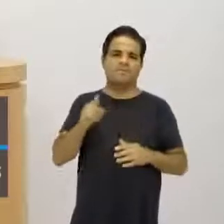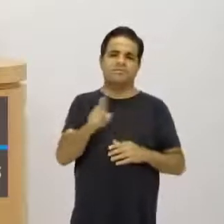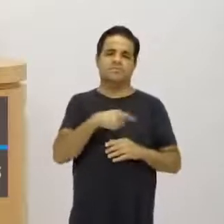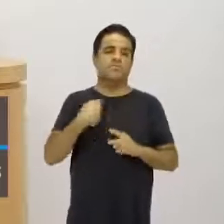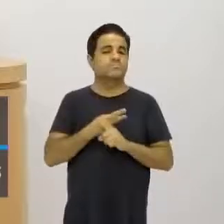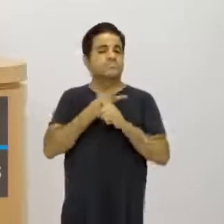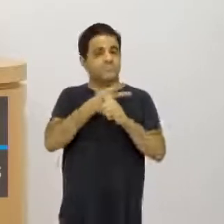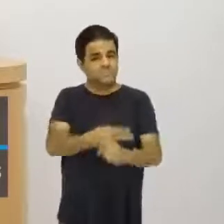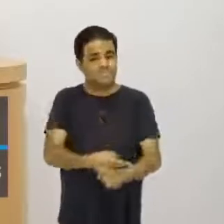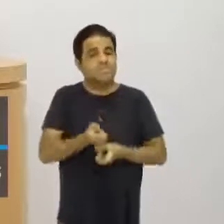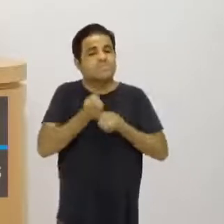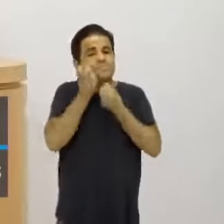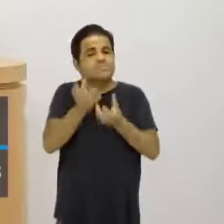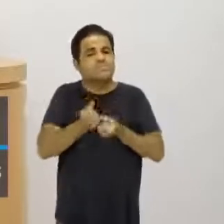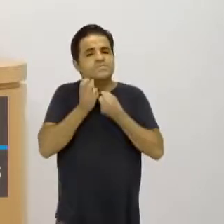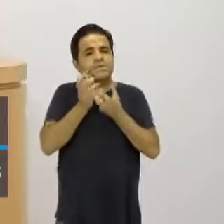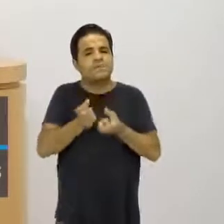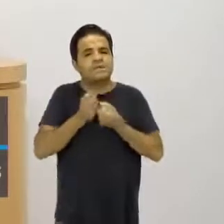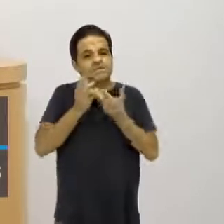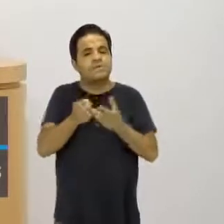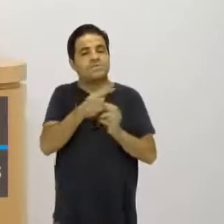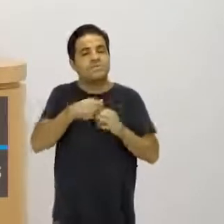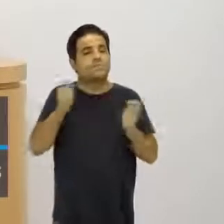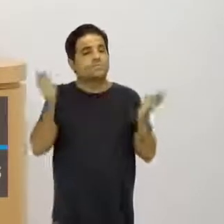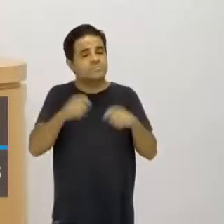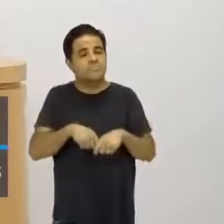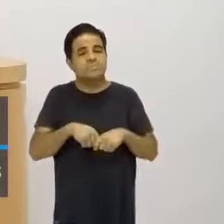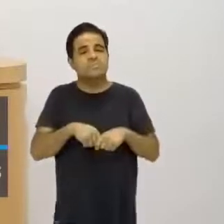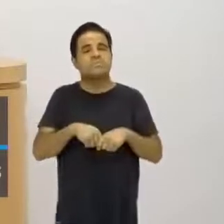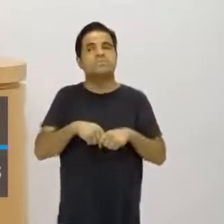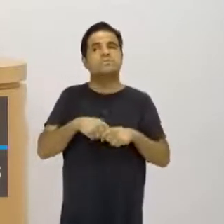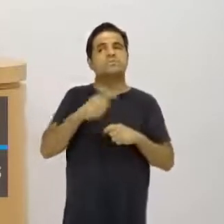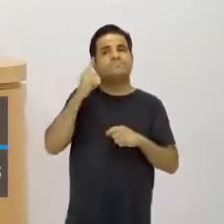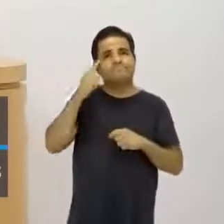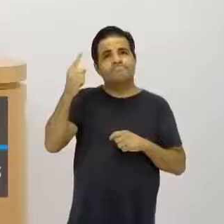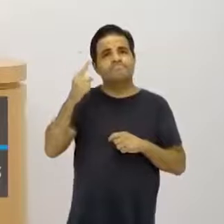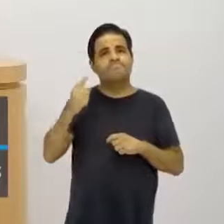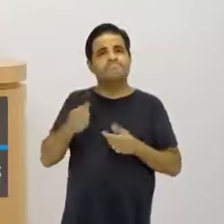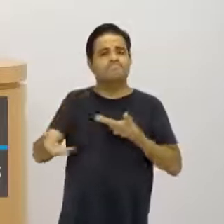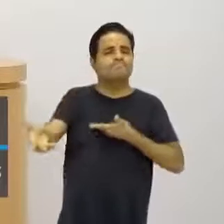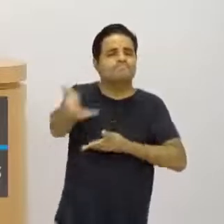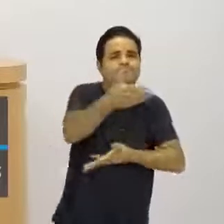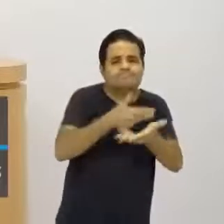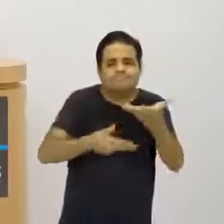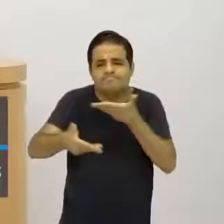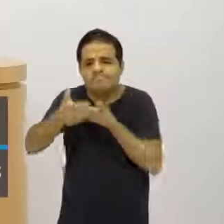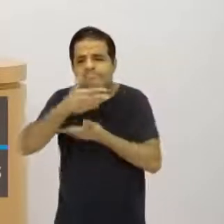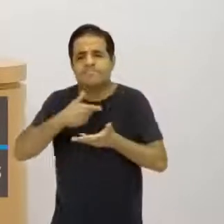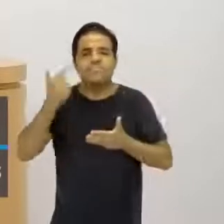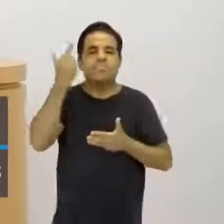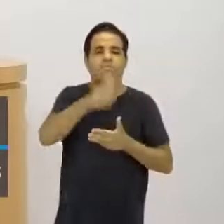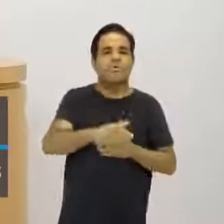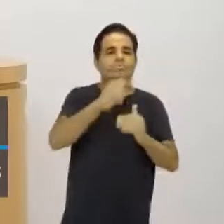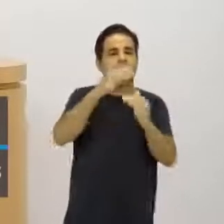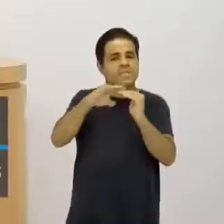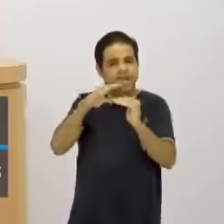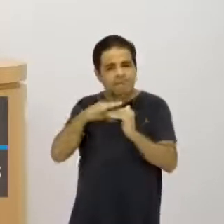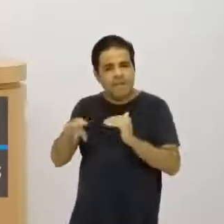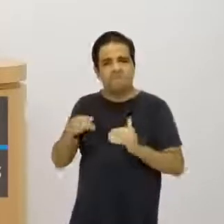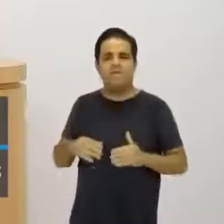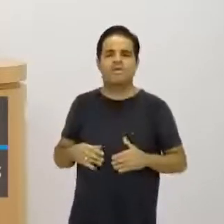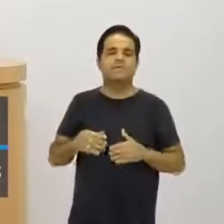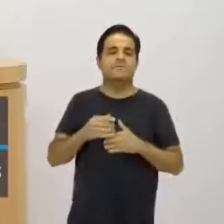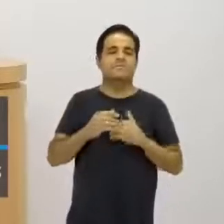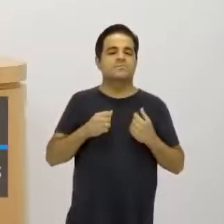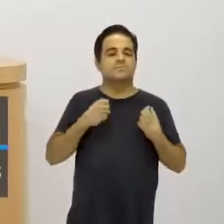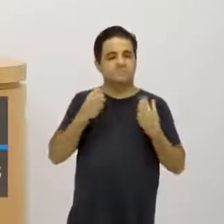nós busquemos essas informações, que a gente que nós façamos resgates por outros encaminhamentos.